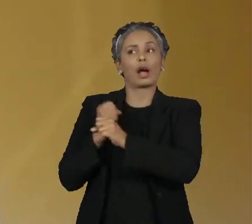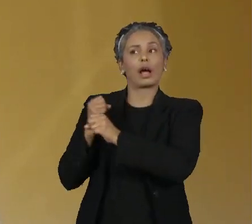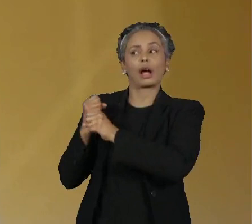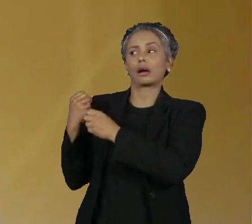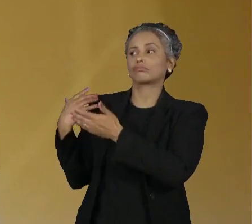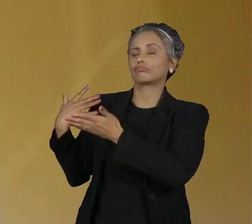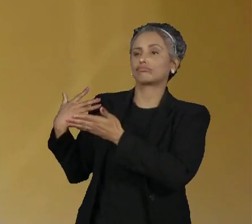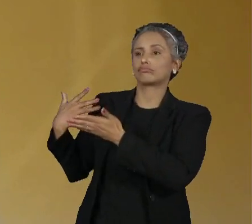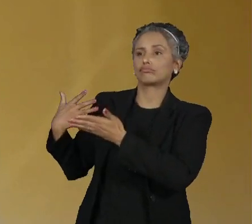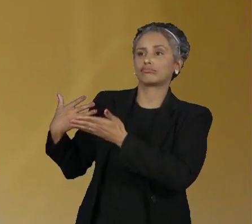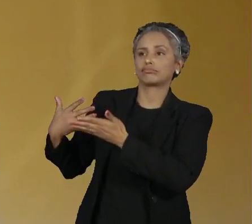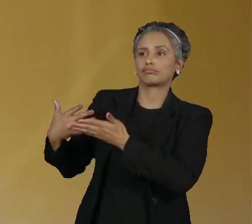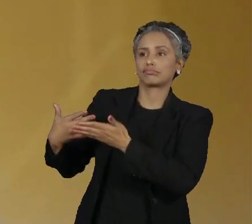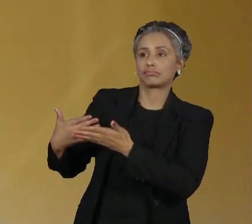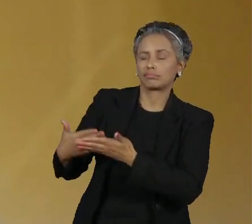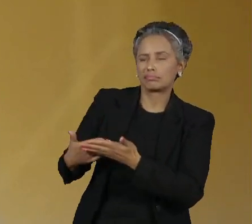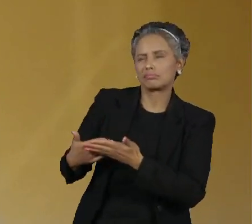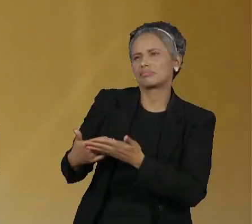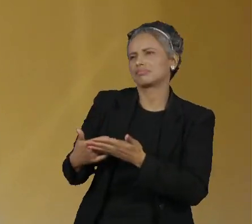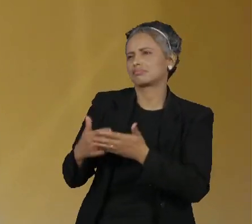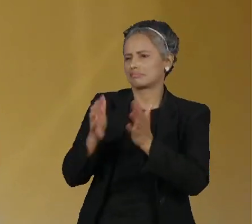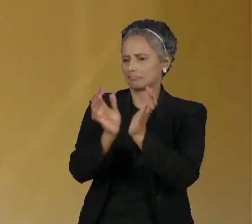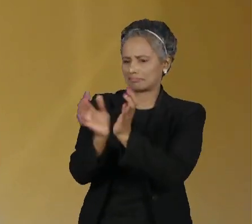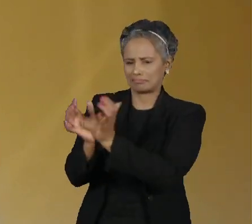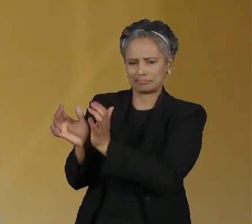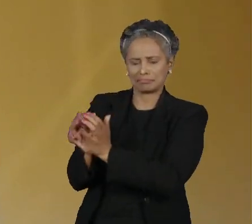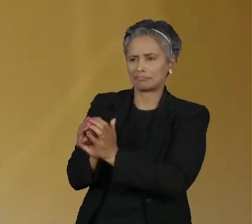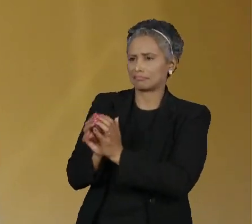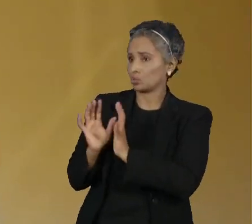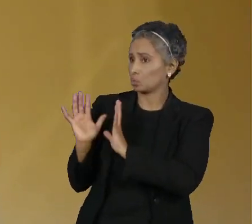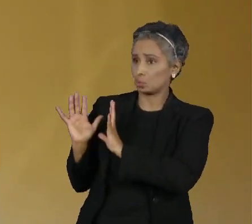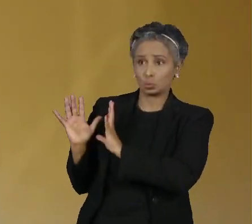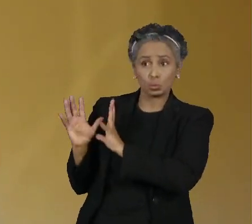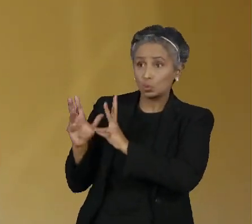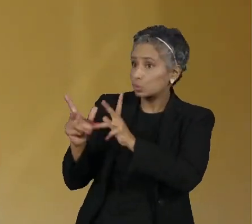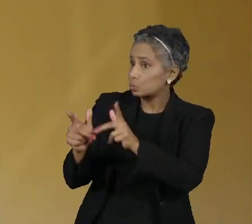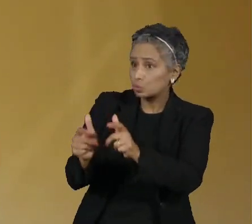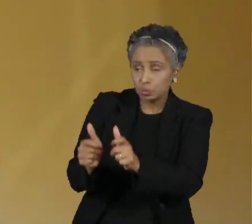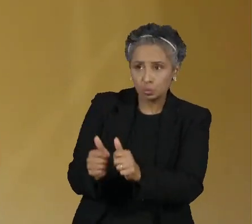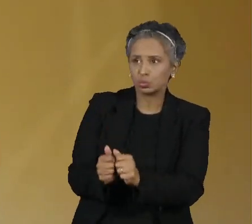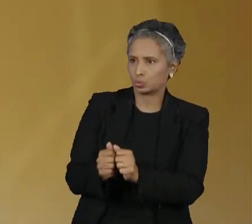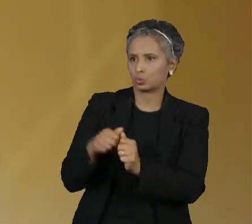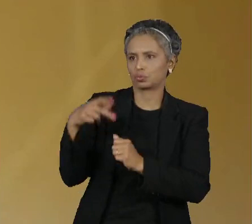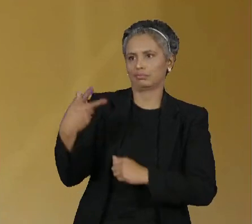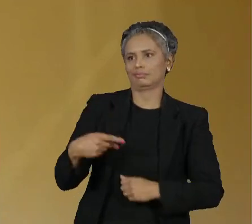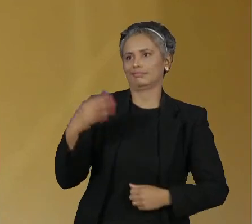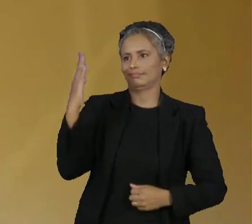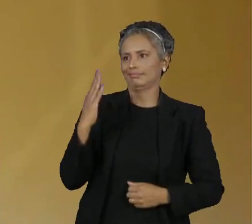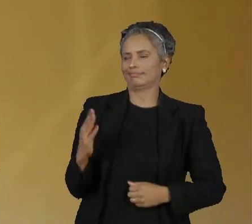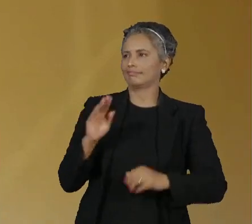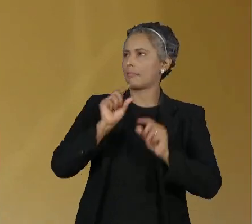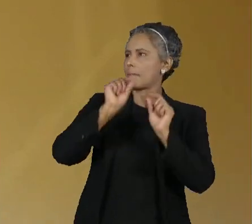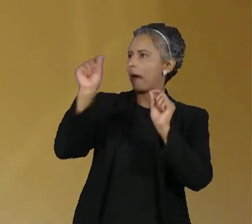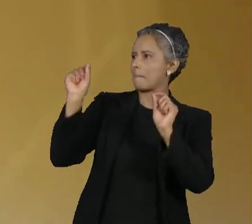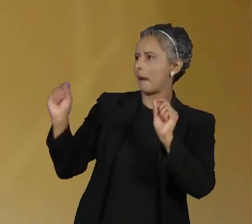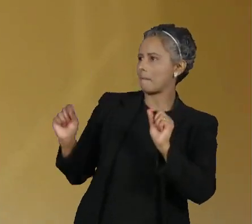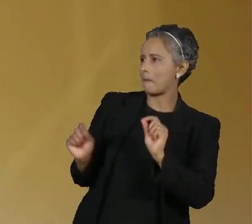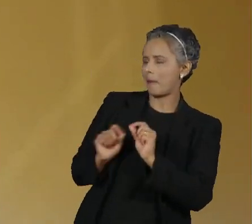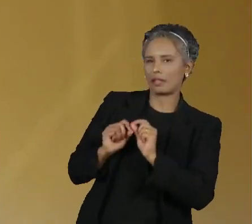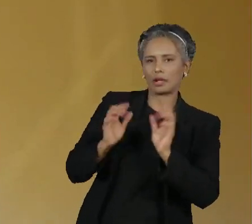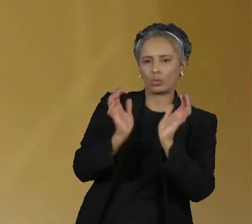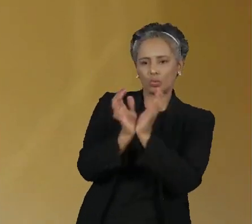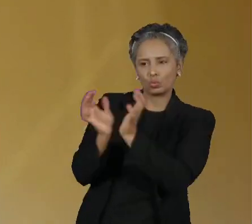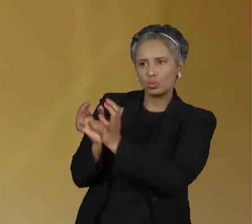gente já vê praticamente todas as equipes do cenário nacional aí, com categorias de base,